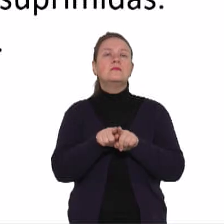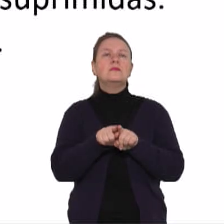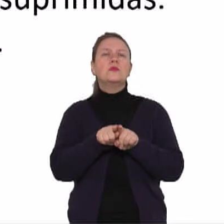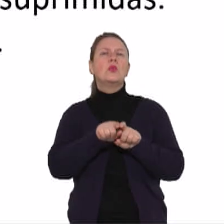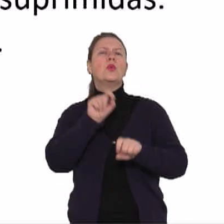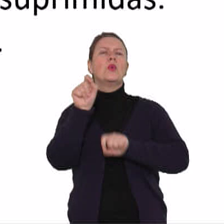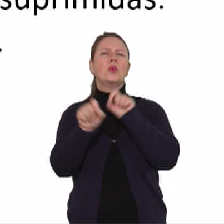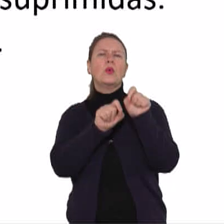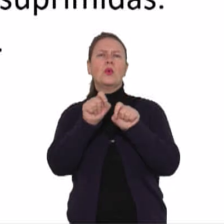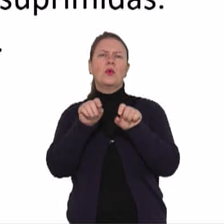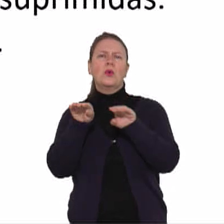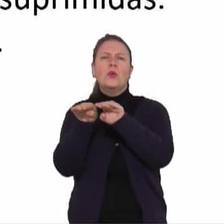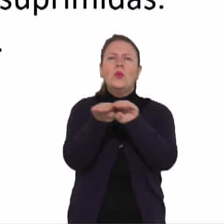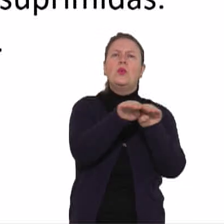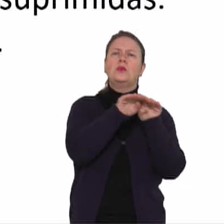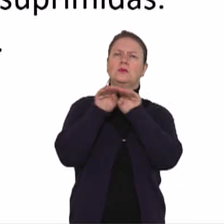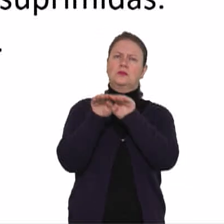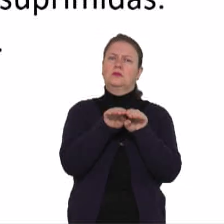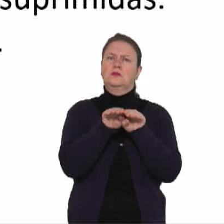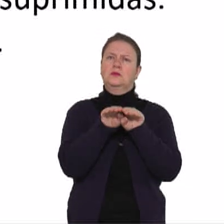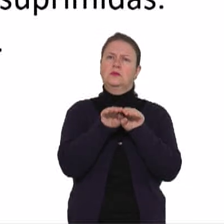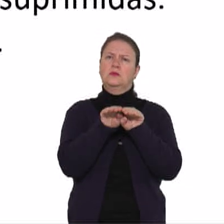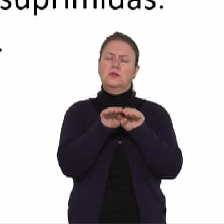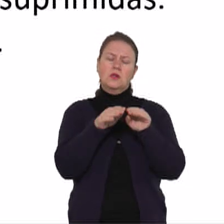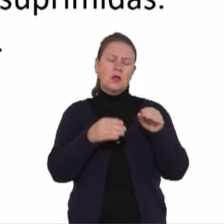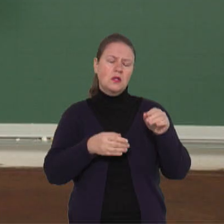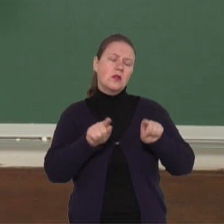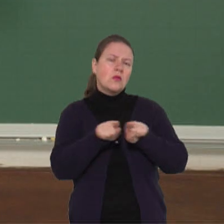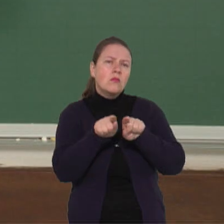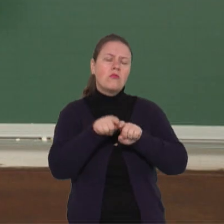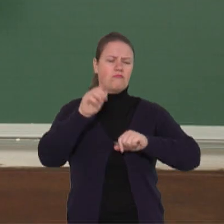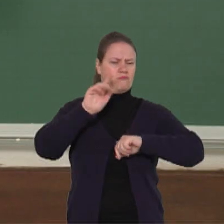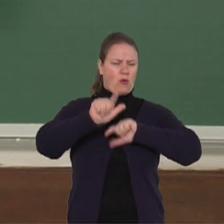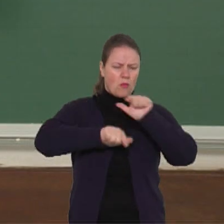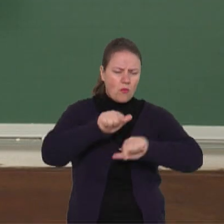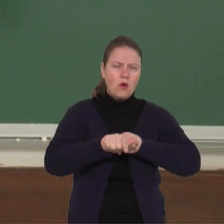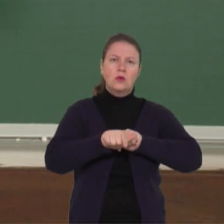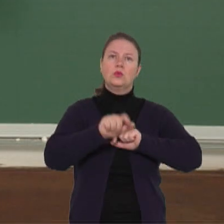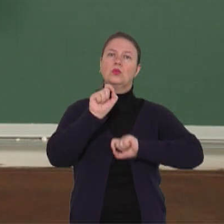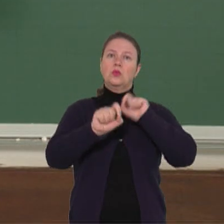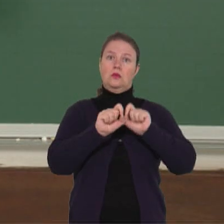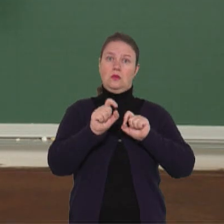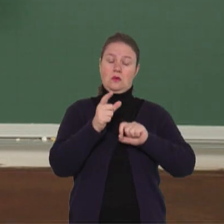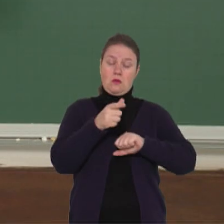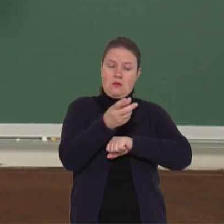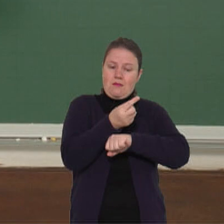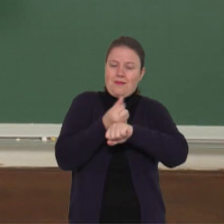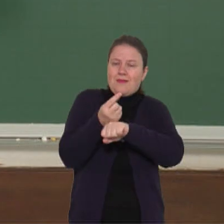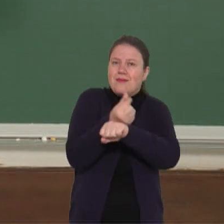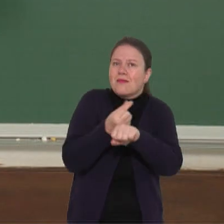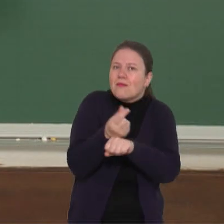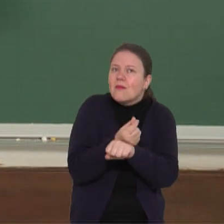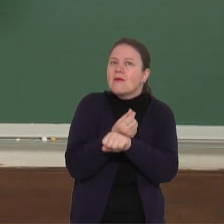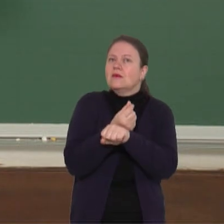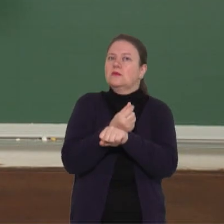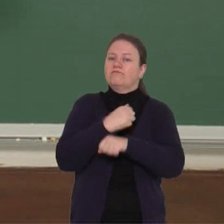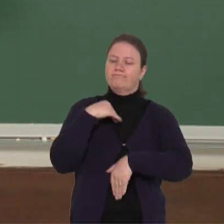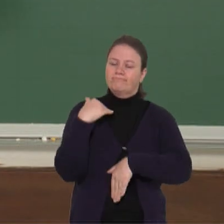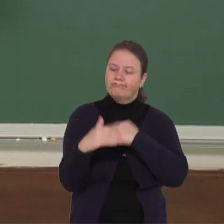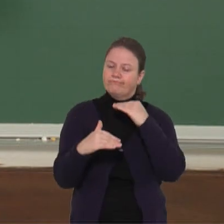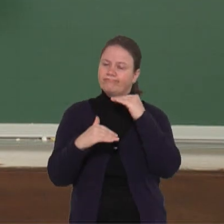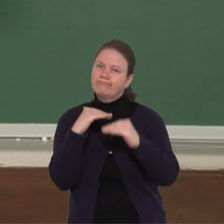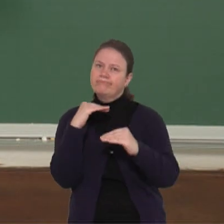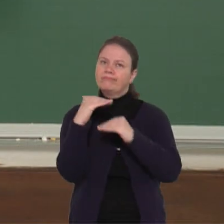Regulamentações mercantilistas e relações serviços suprimidas, né? Isso daí porque a gente está num sistema capitalista e cada vez